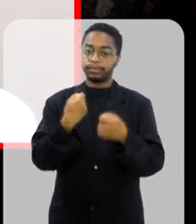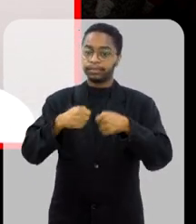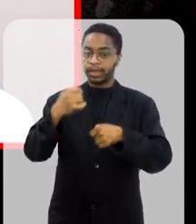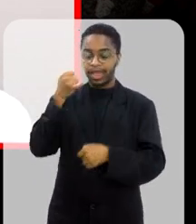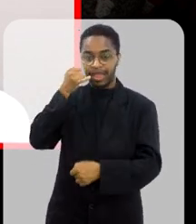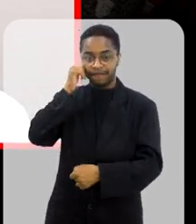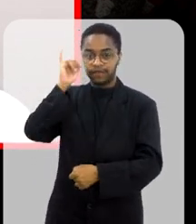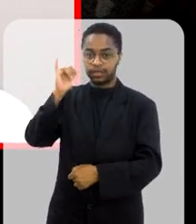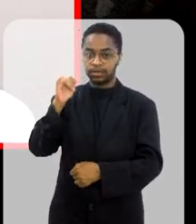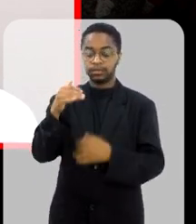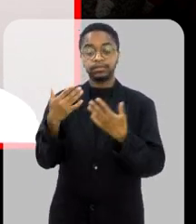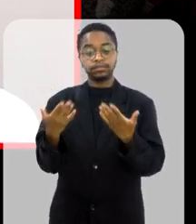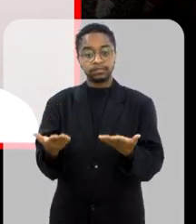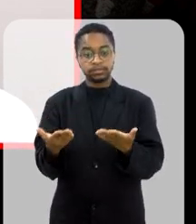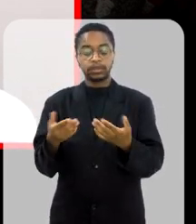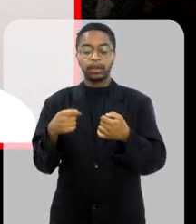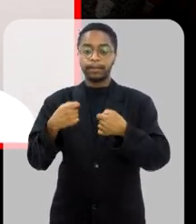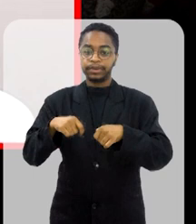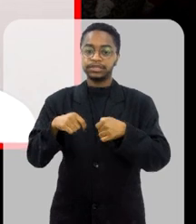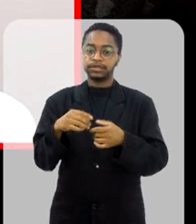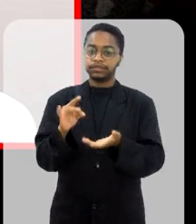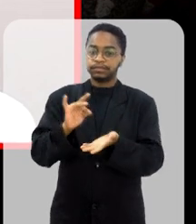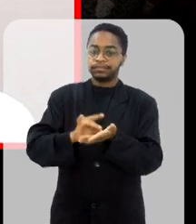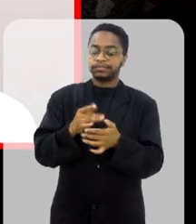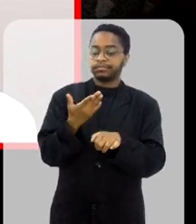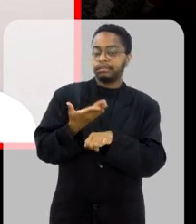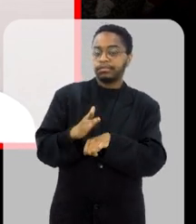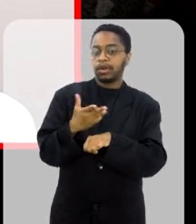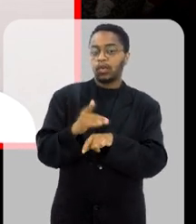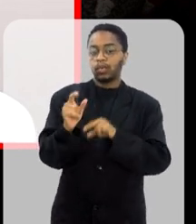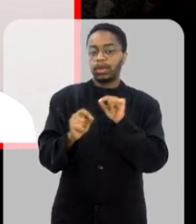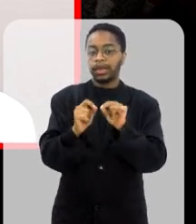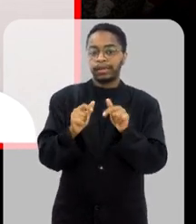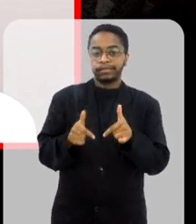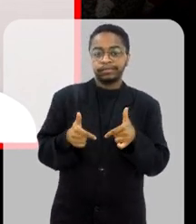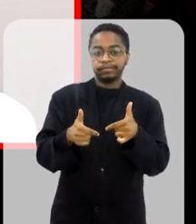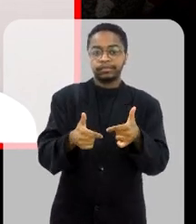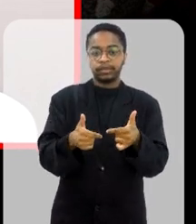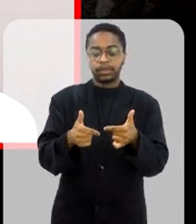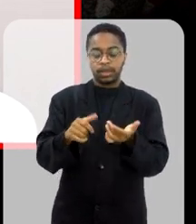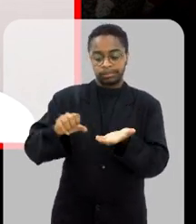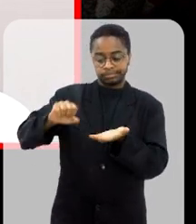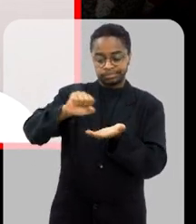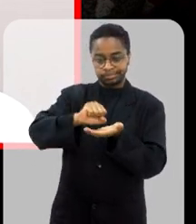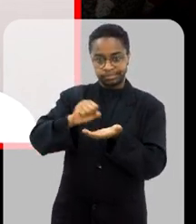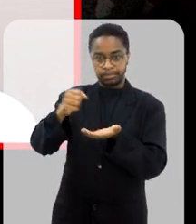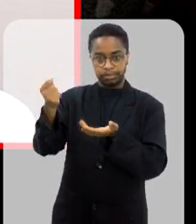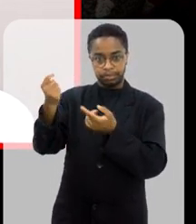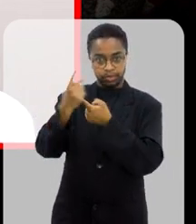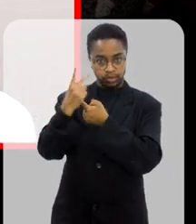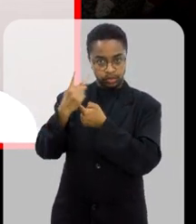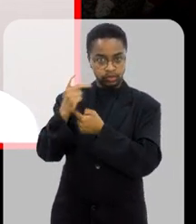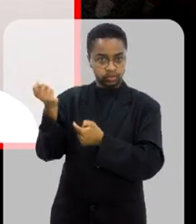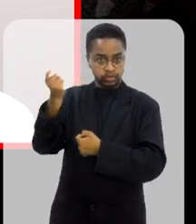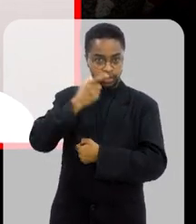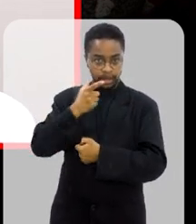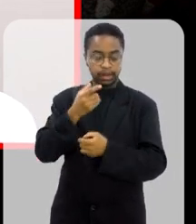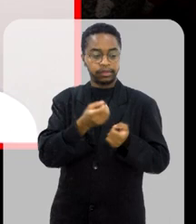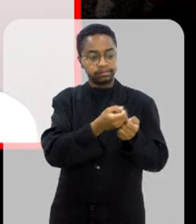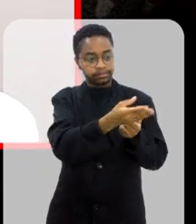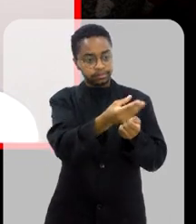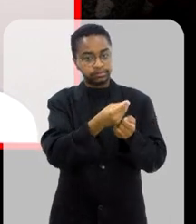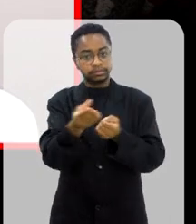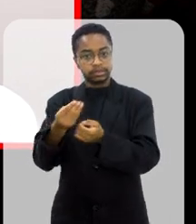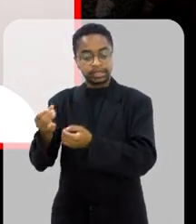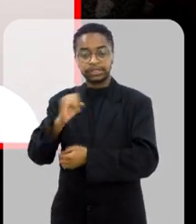que evitar. Então, que se coloque realmente em prática essa distribuição do fator protetor solar em todos os